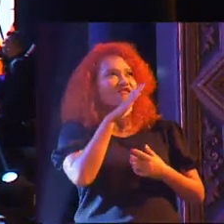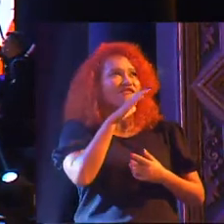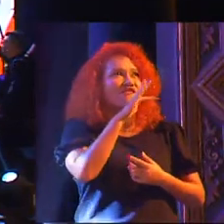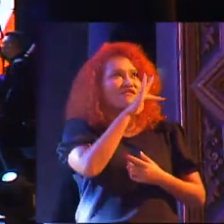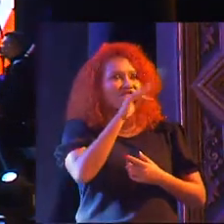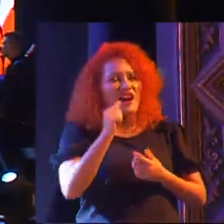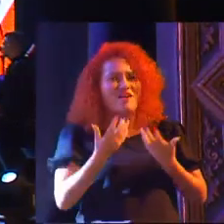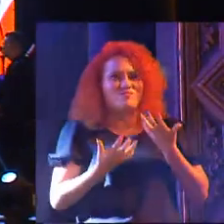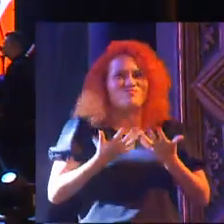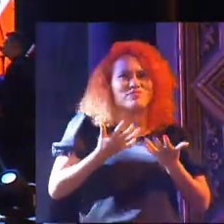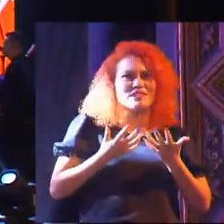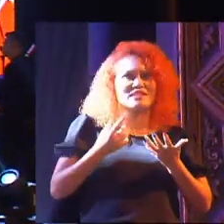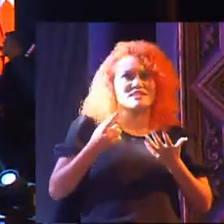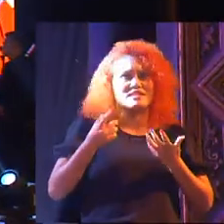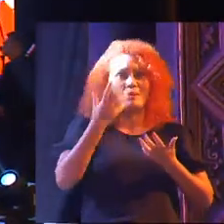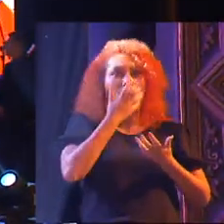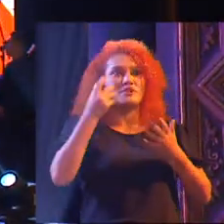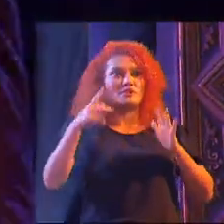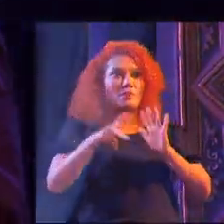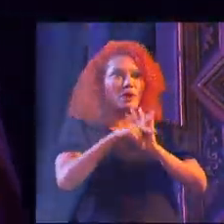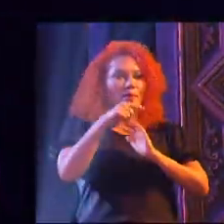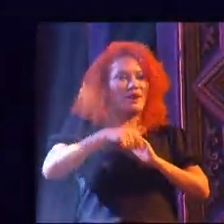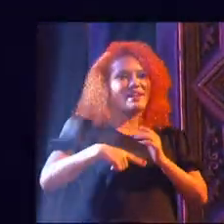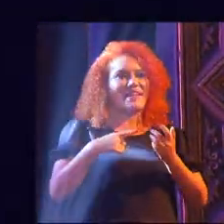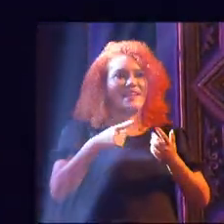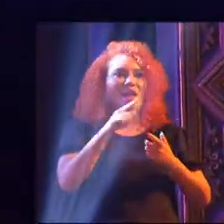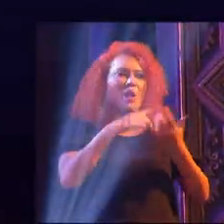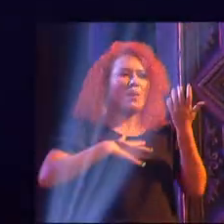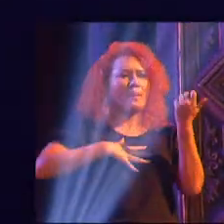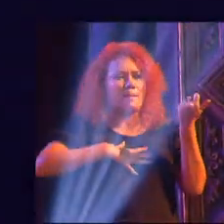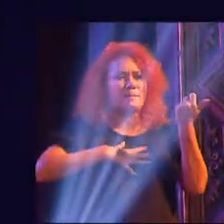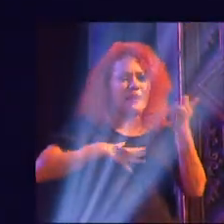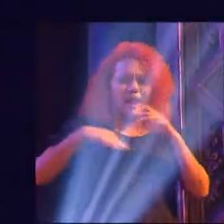que só tem no Pará, né? O Tecnobrega é um deles.